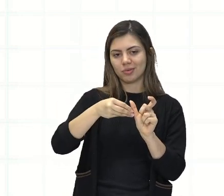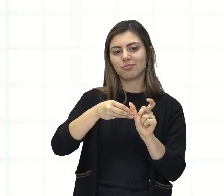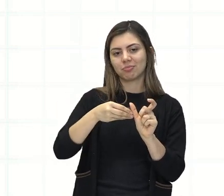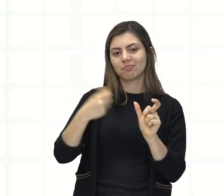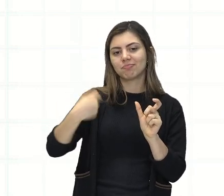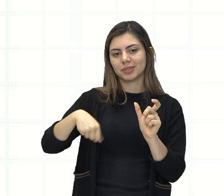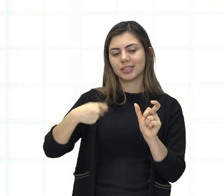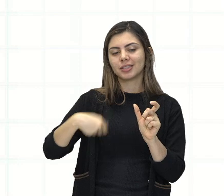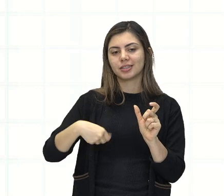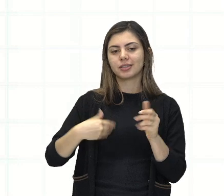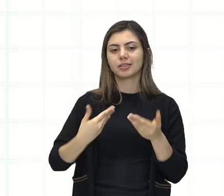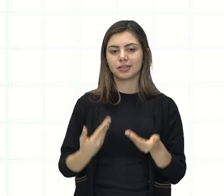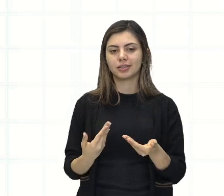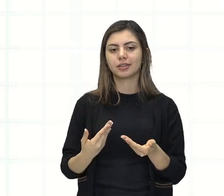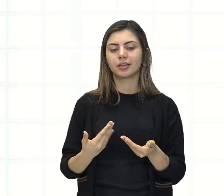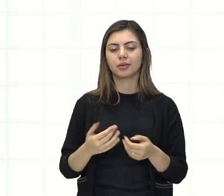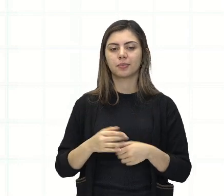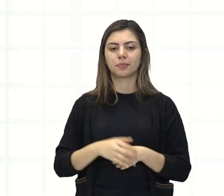verbo, um